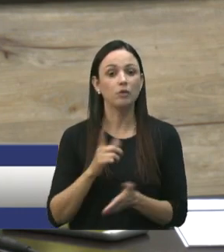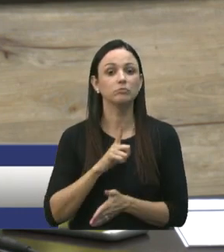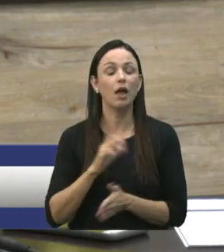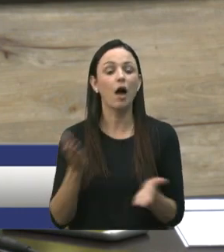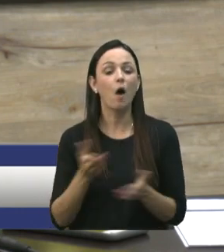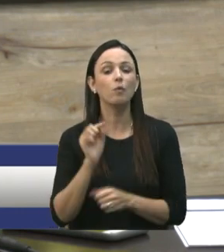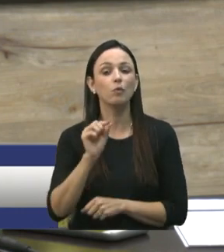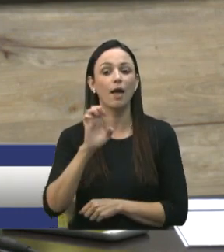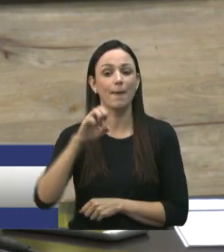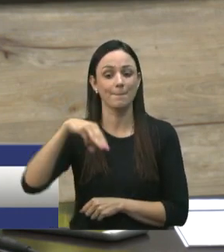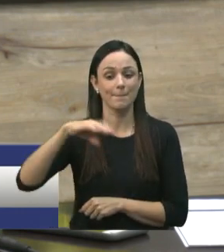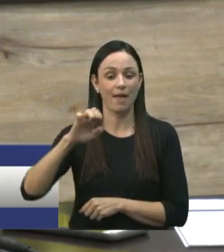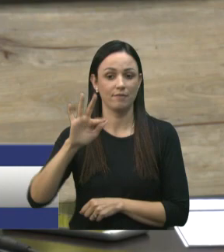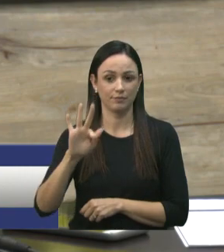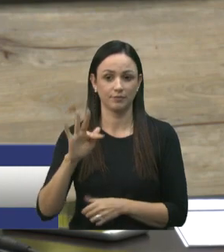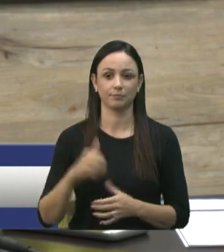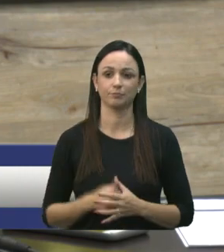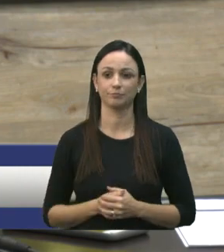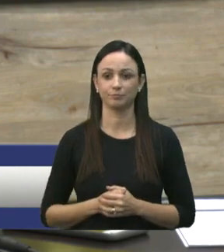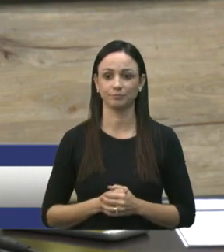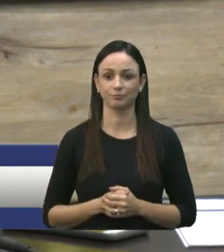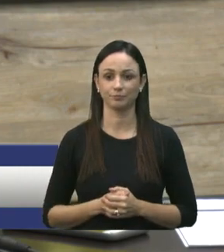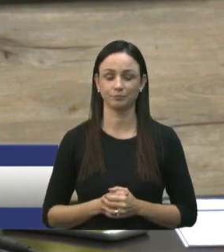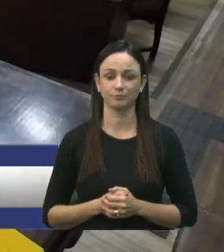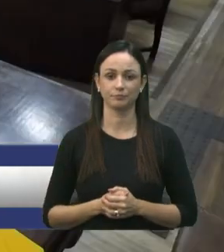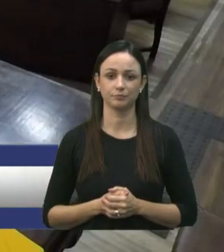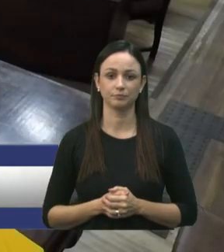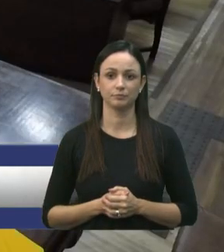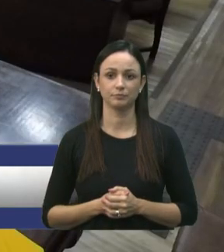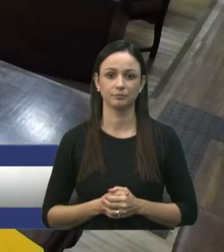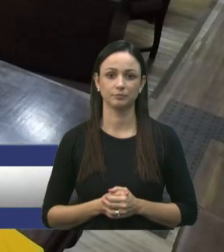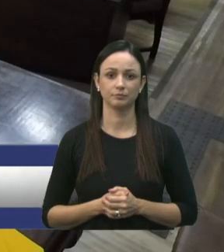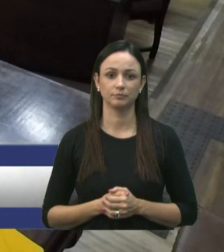agora é EMF. Tá?